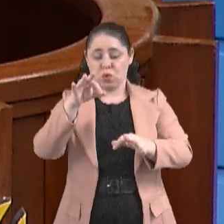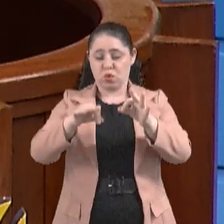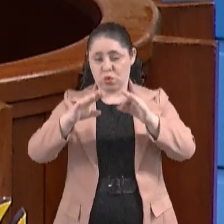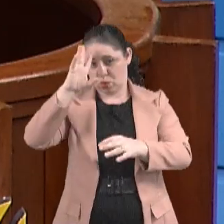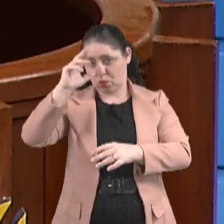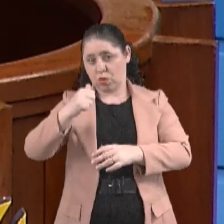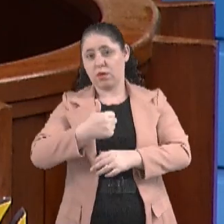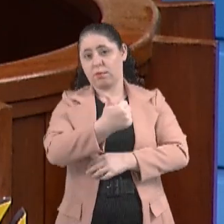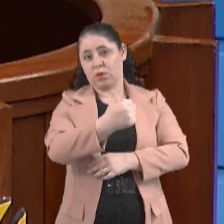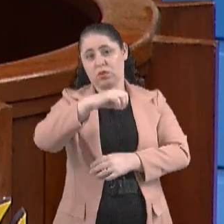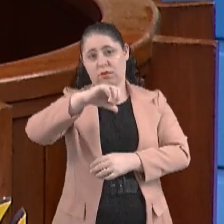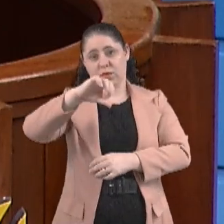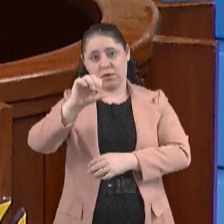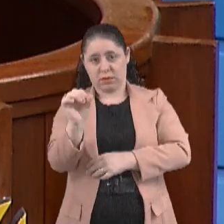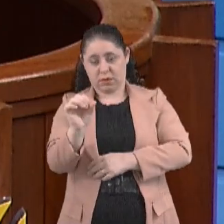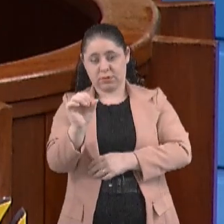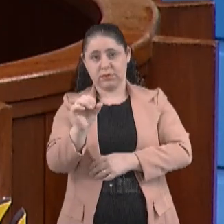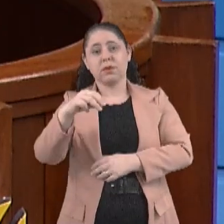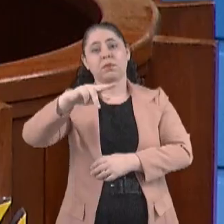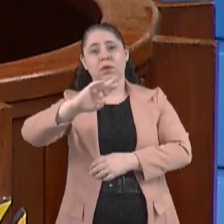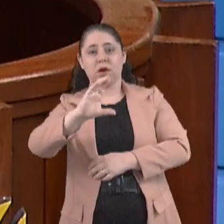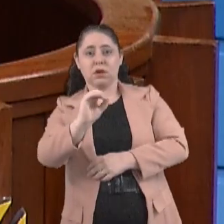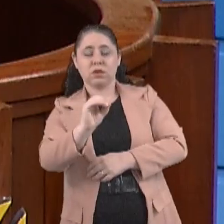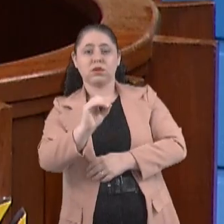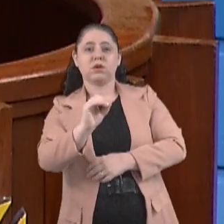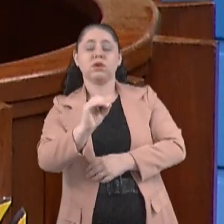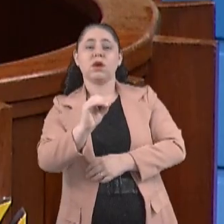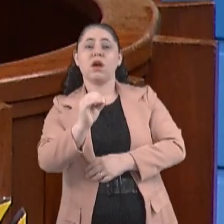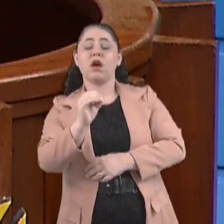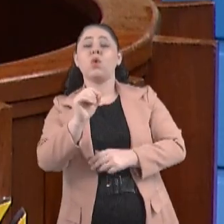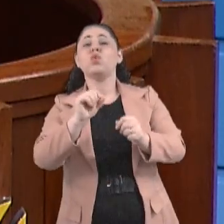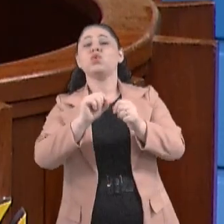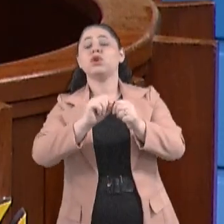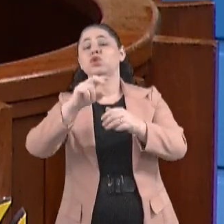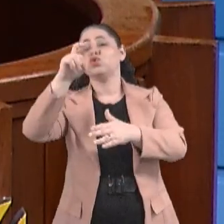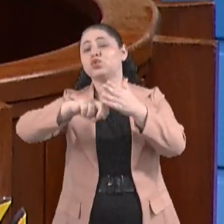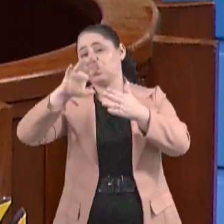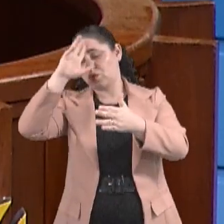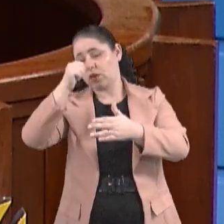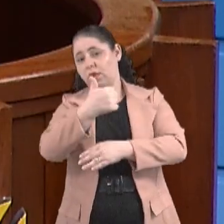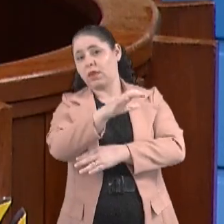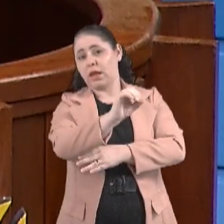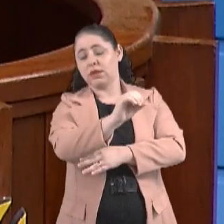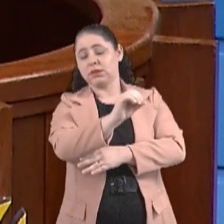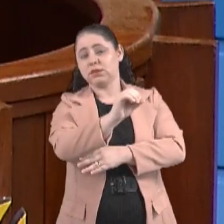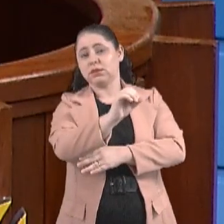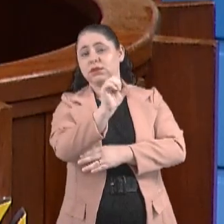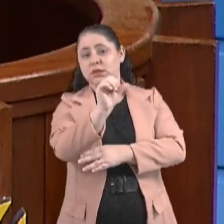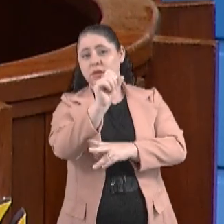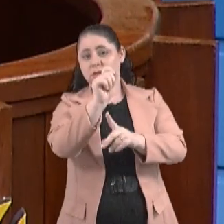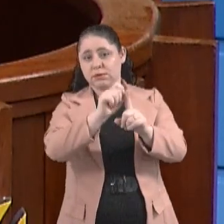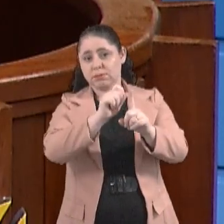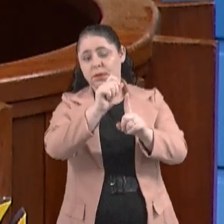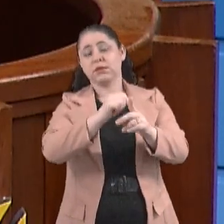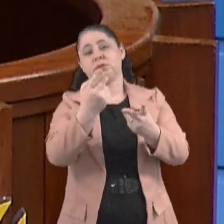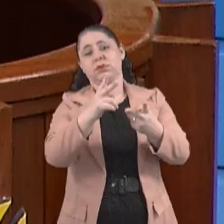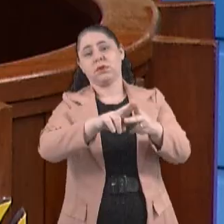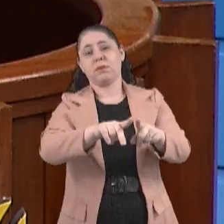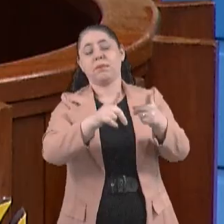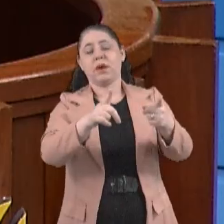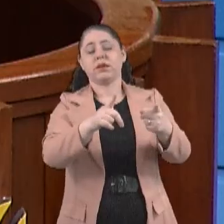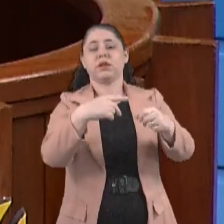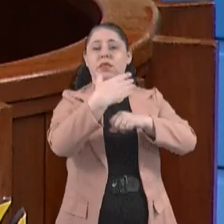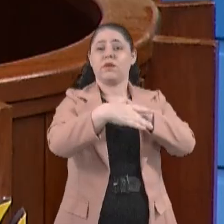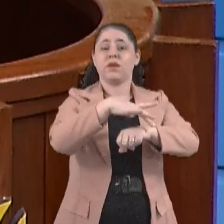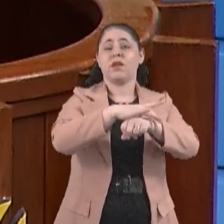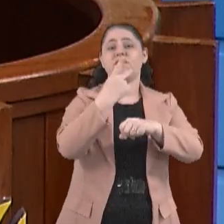ocorreu em 1996, Marco Antônio foi sentenciado a 10 anos e 6 meses de prisão. No entanto, a